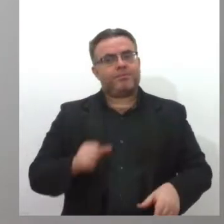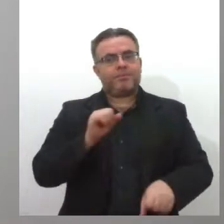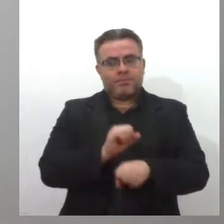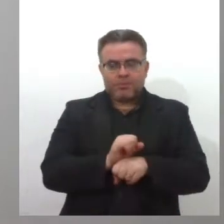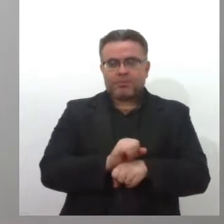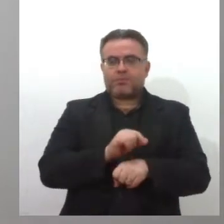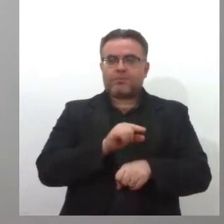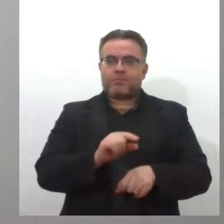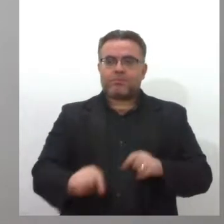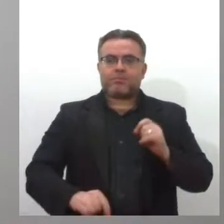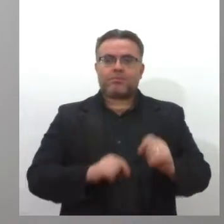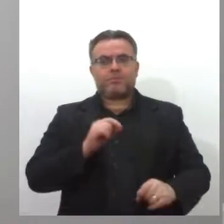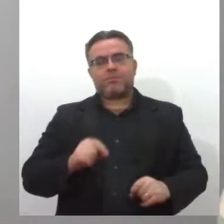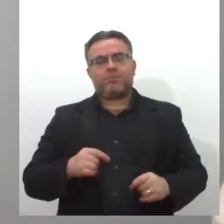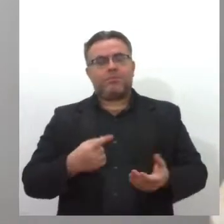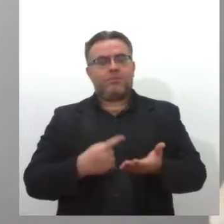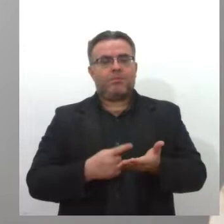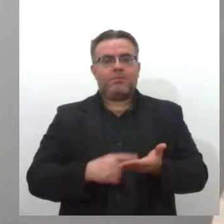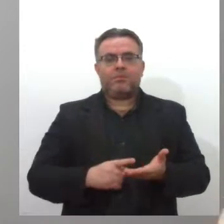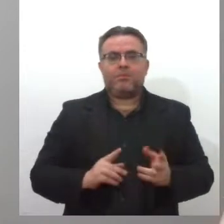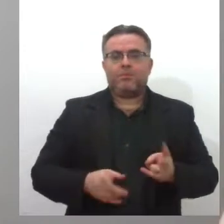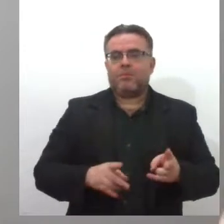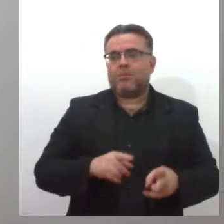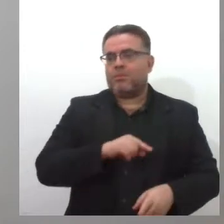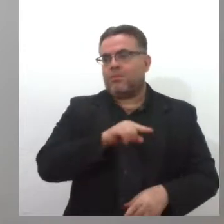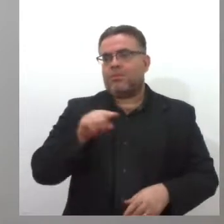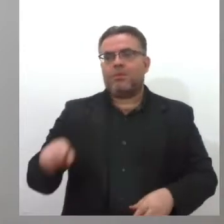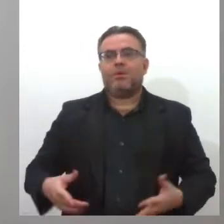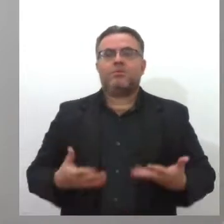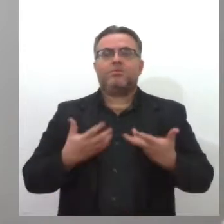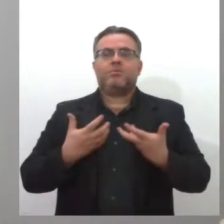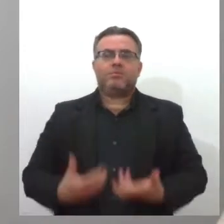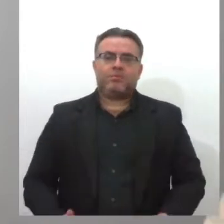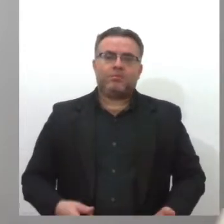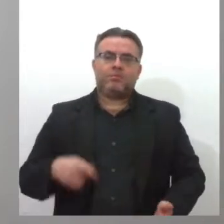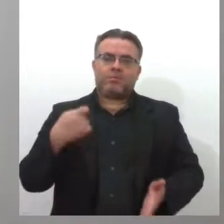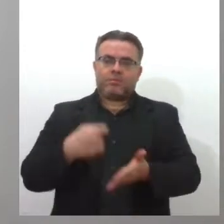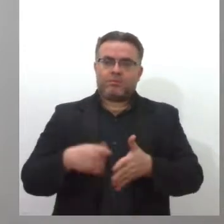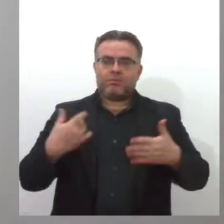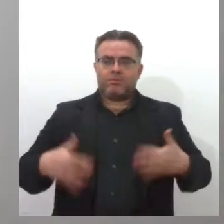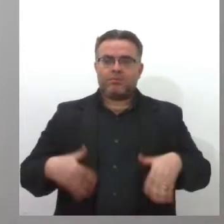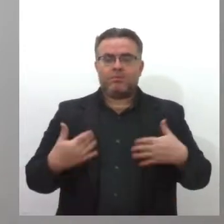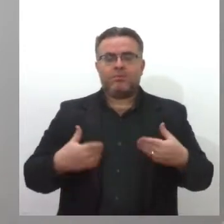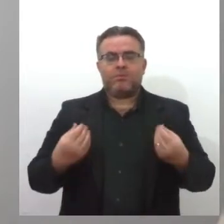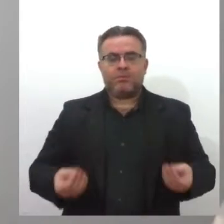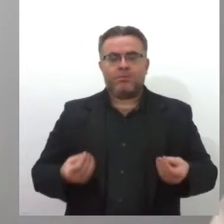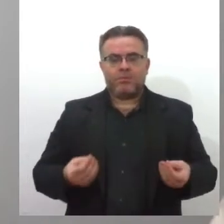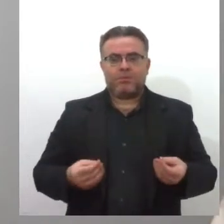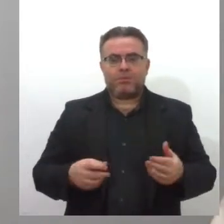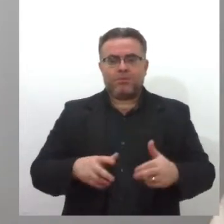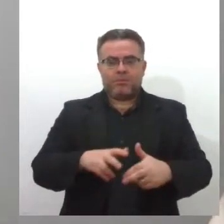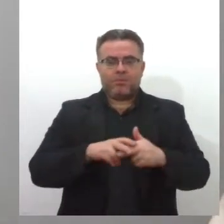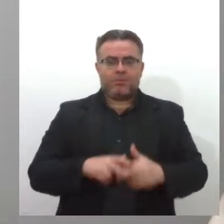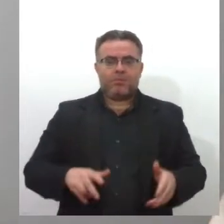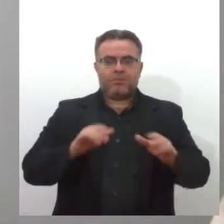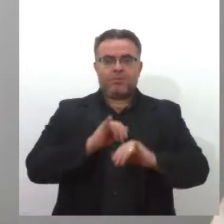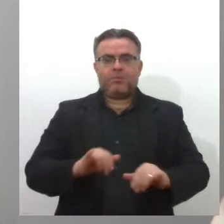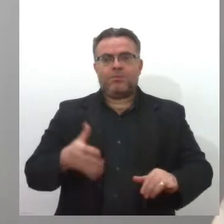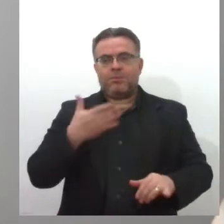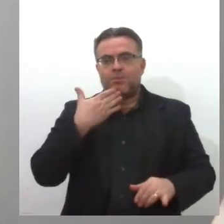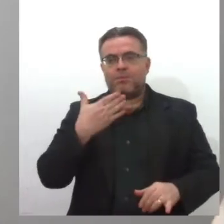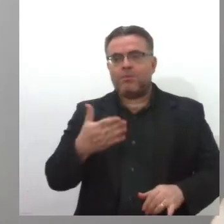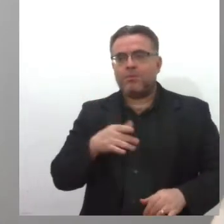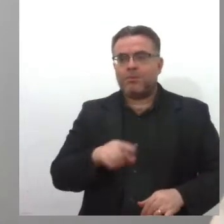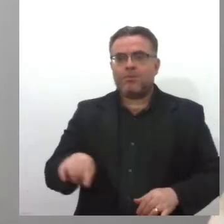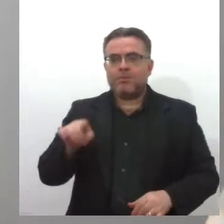2022, nada de reajuste, as pessoas não aguentam pagar, vários carros já estão apreendidos por falta de pagamento. Então, relembrando e pedindo ao governador Belivaldo